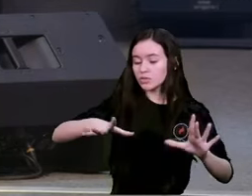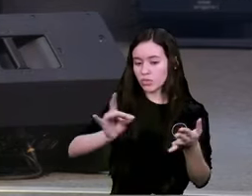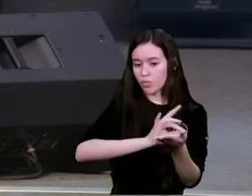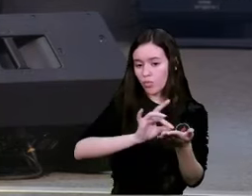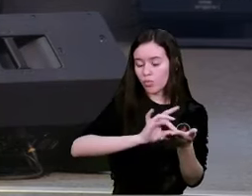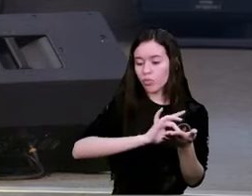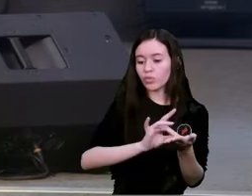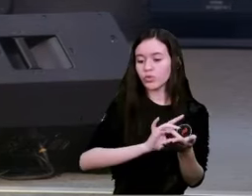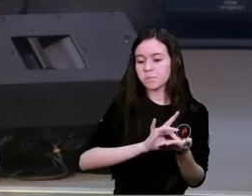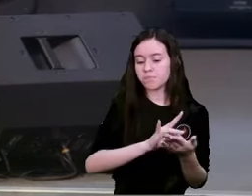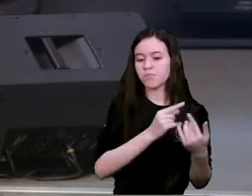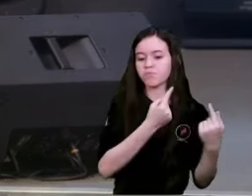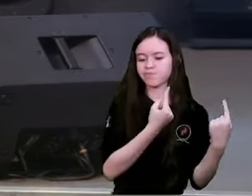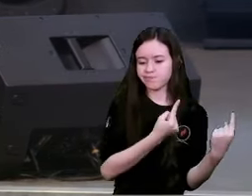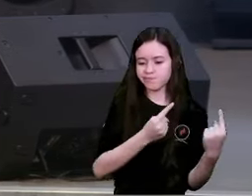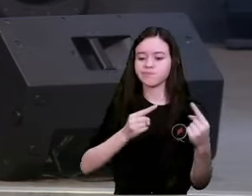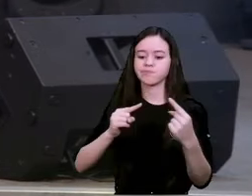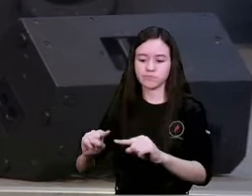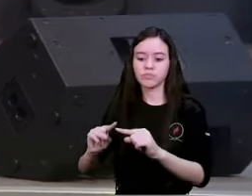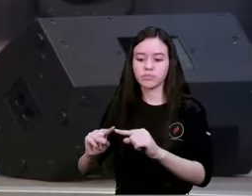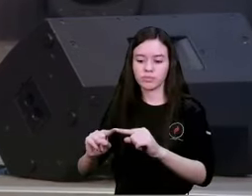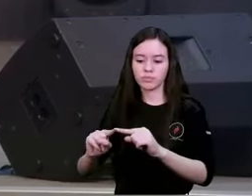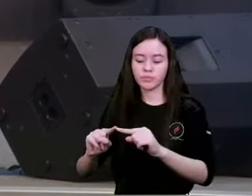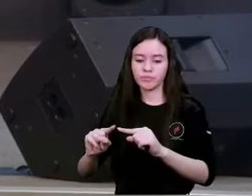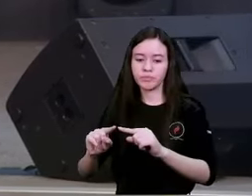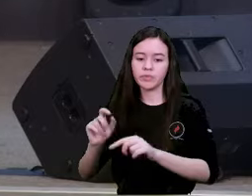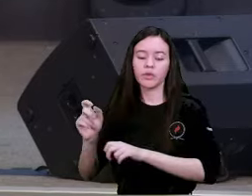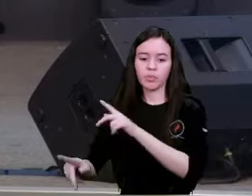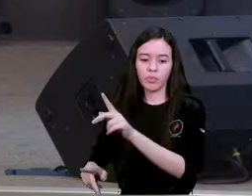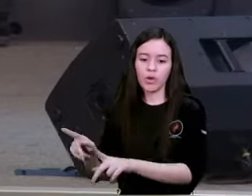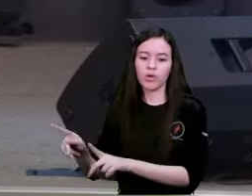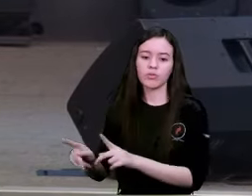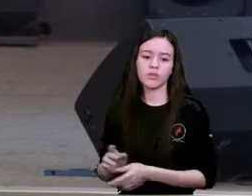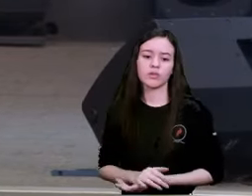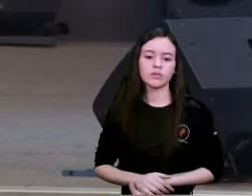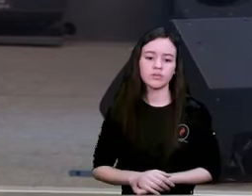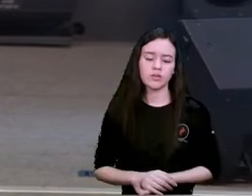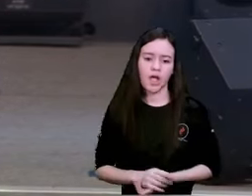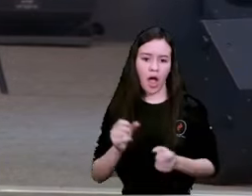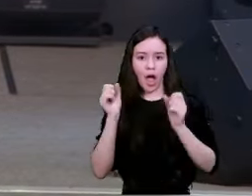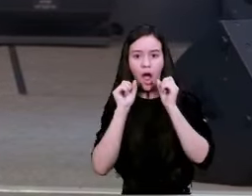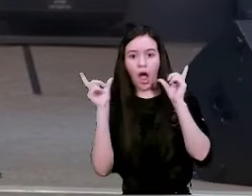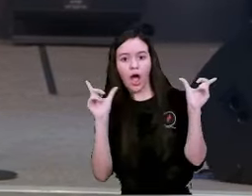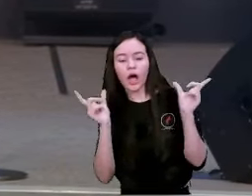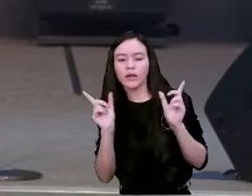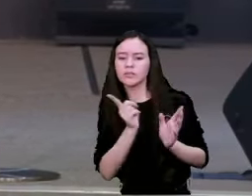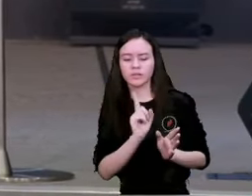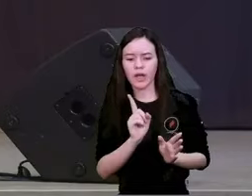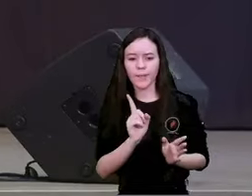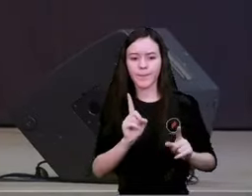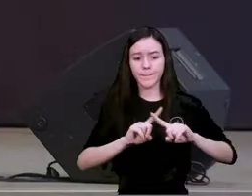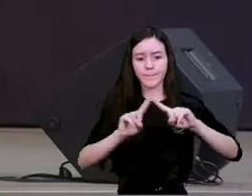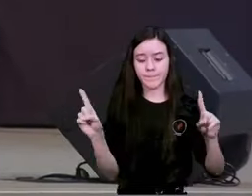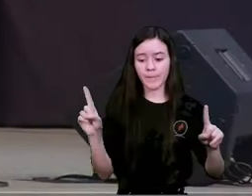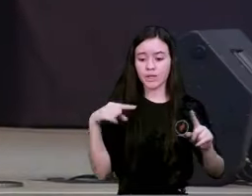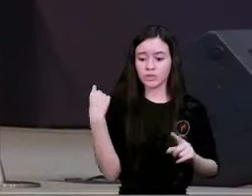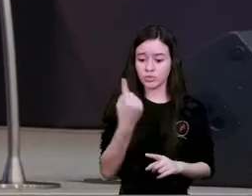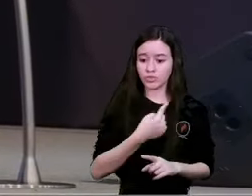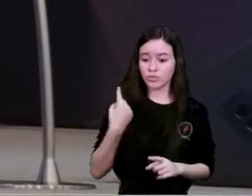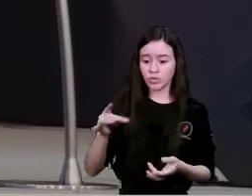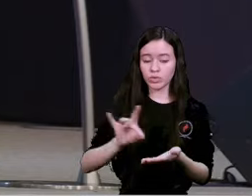inimigo marchar em direção a você. Não se escandalize com o que eu vou te dizer, mas os